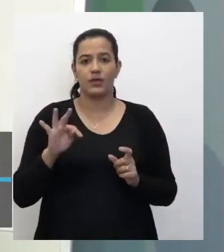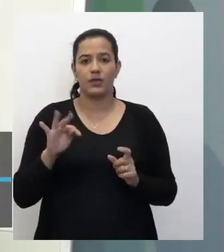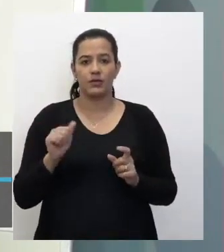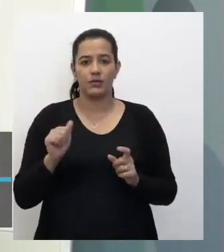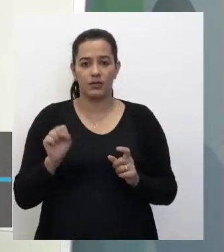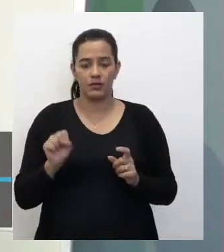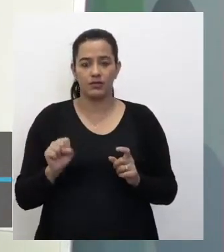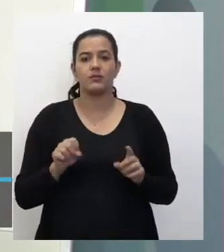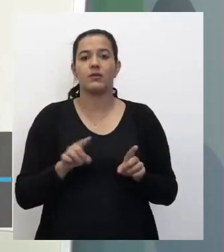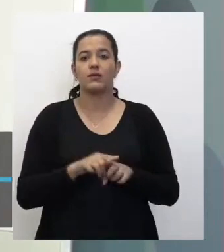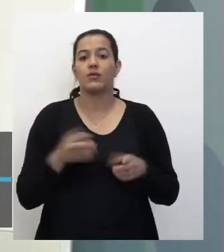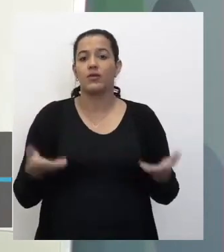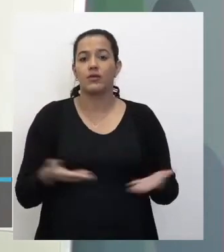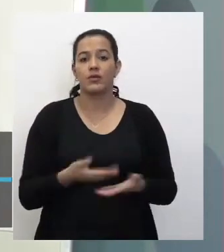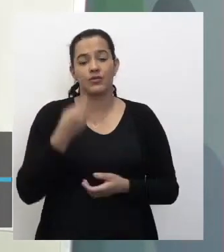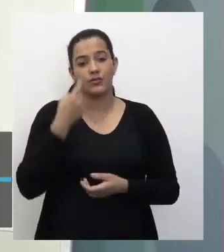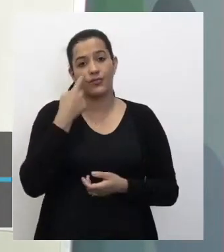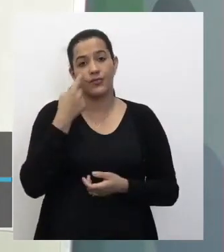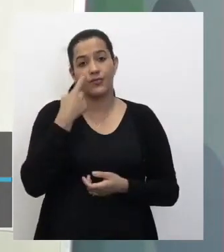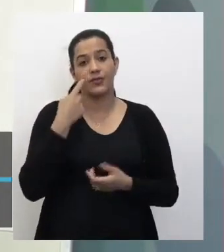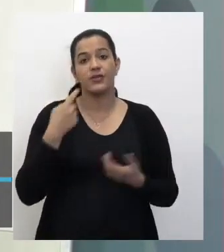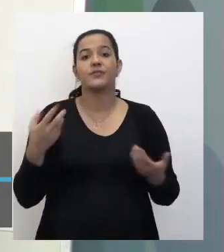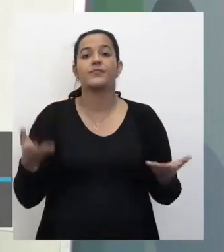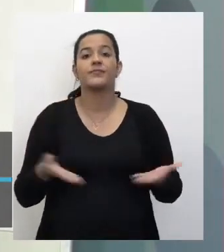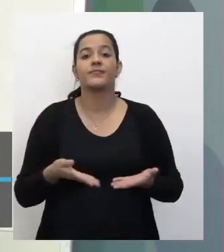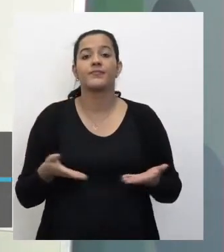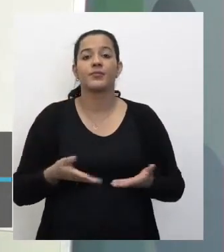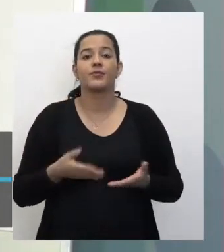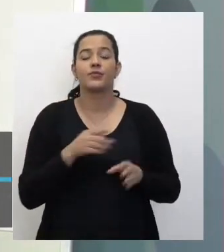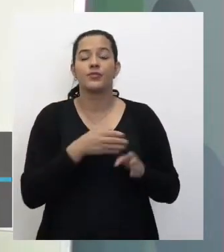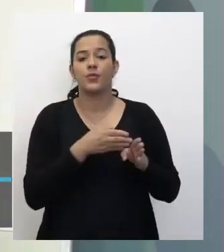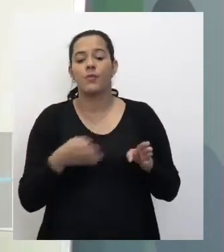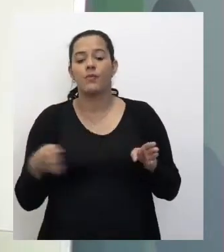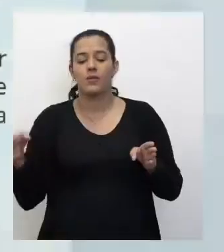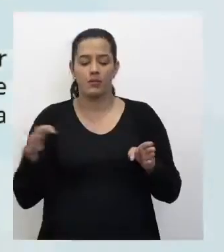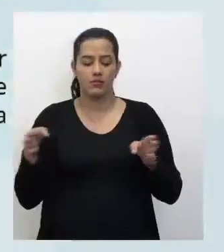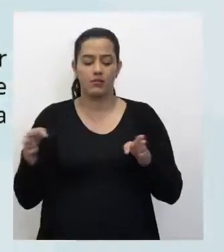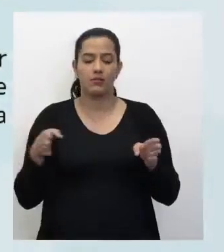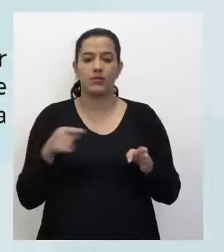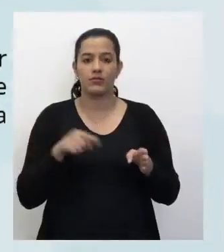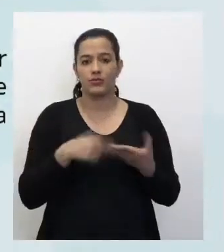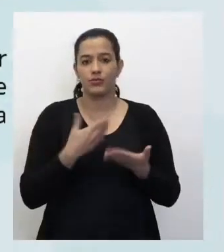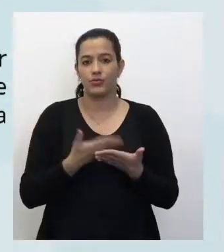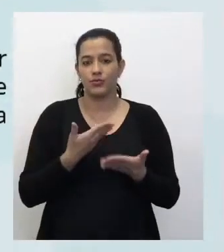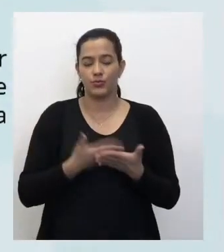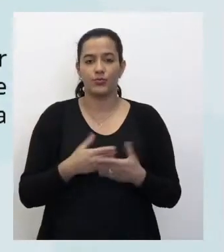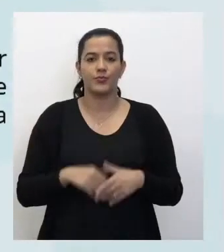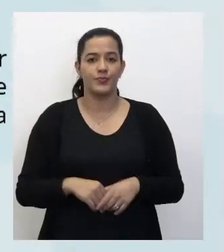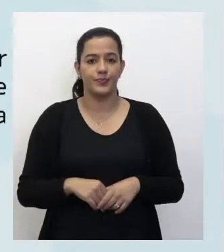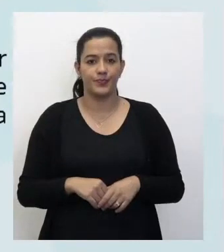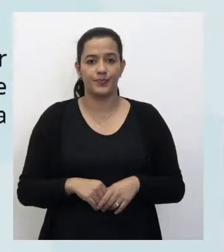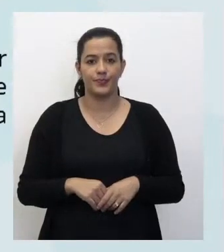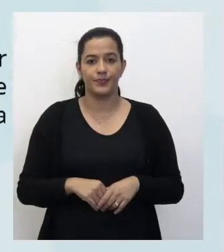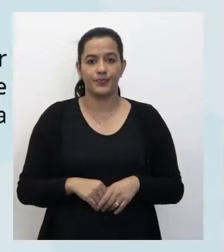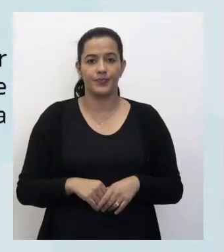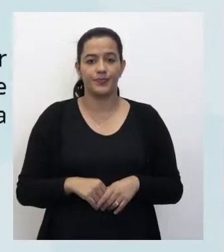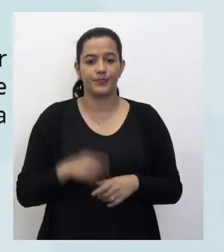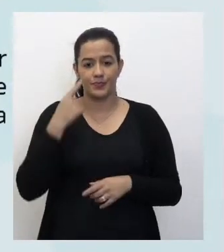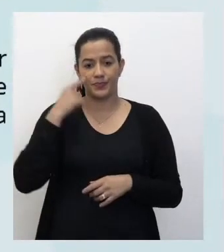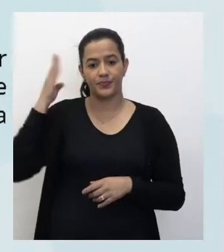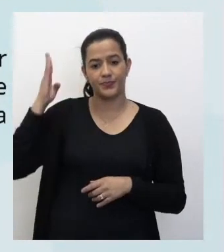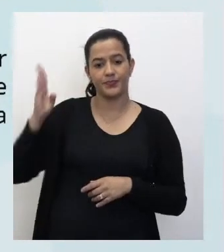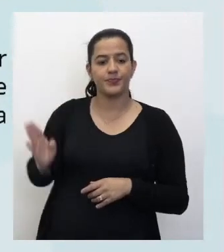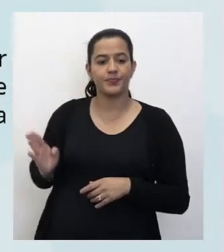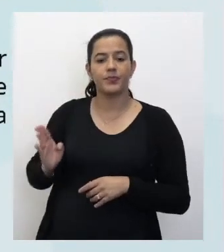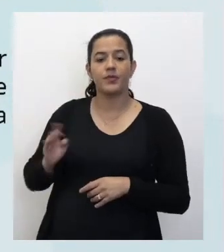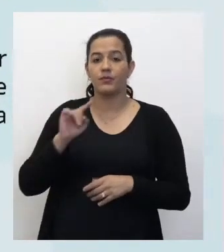Present, no presente simples que nós trabalhamos durante o bimestre. Então no texto que está aparecendo na tela agora para vocês, you just have to read in 1 minute,